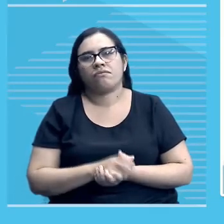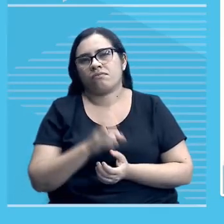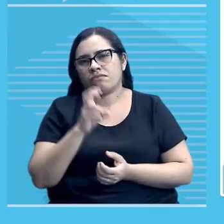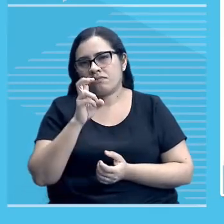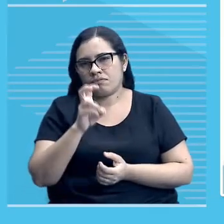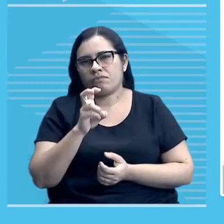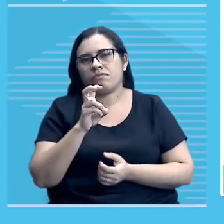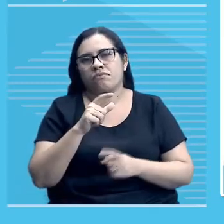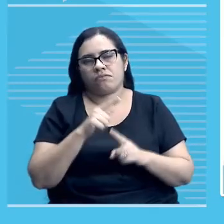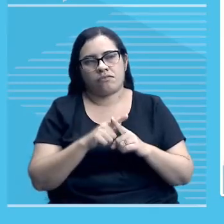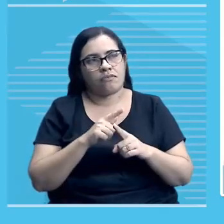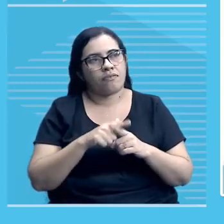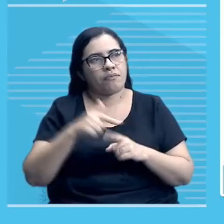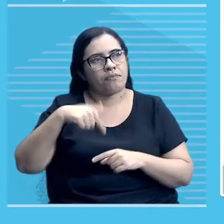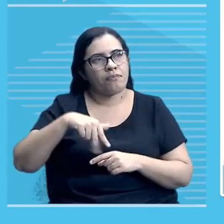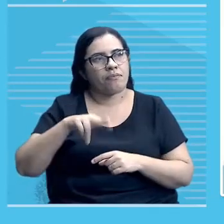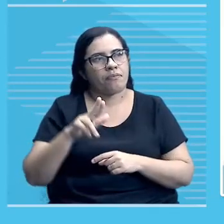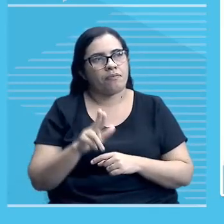vezes.